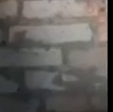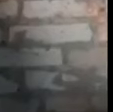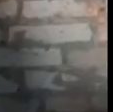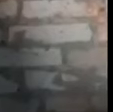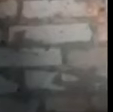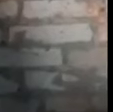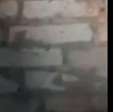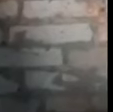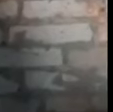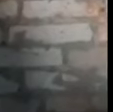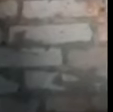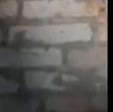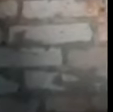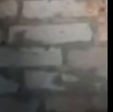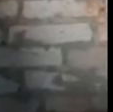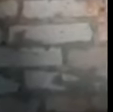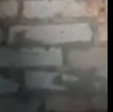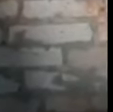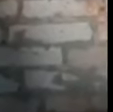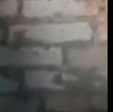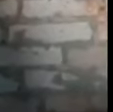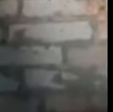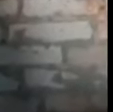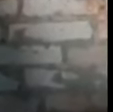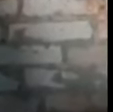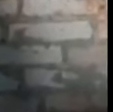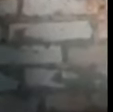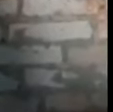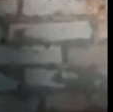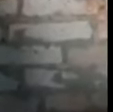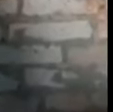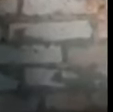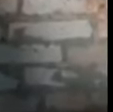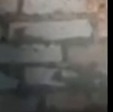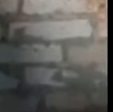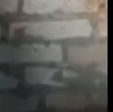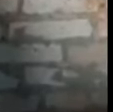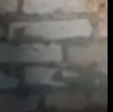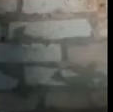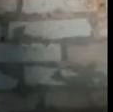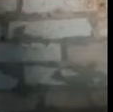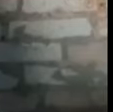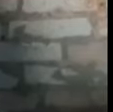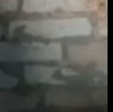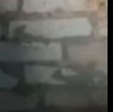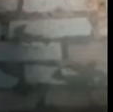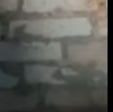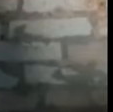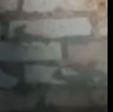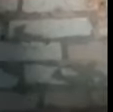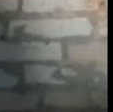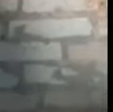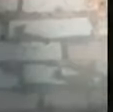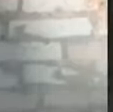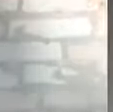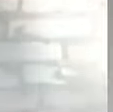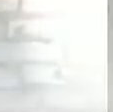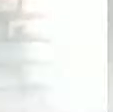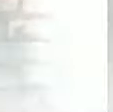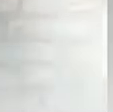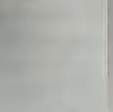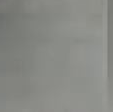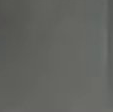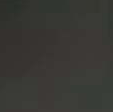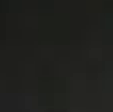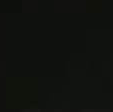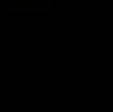terra, sobre a sua trajetória histórica e suas tradições. Feliz aniversário, Barretos!